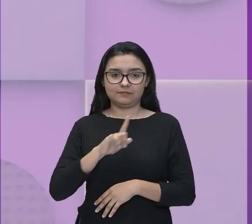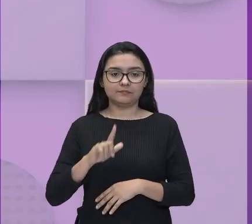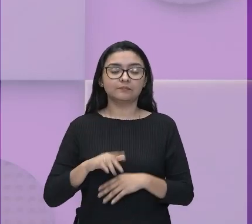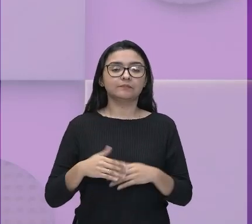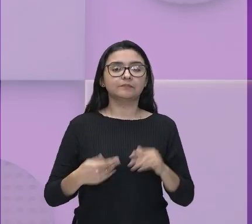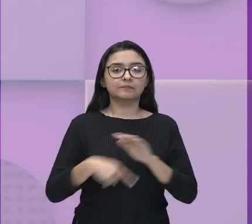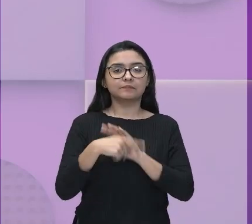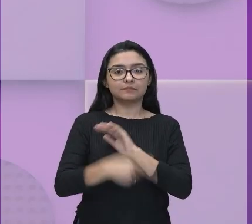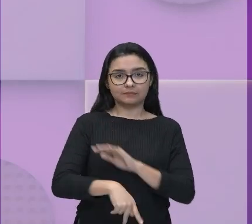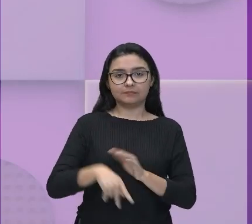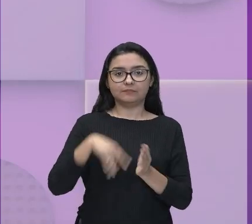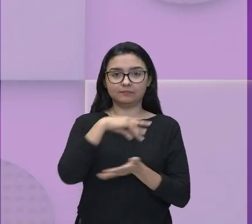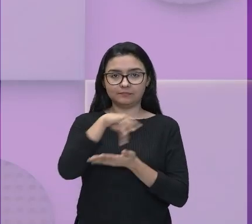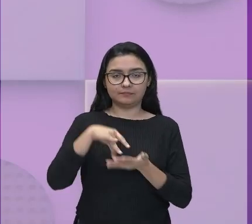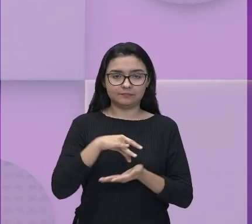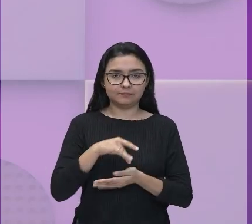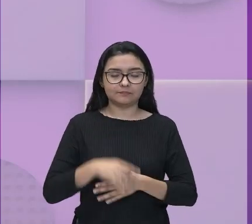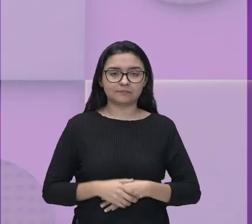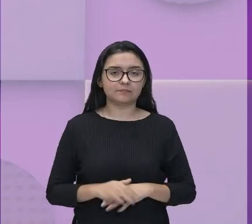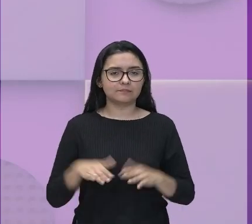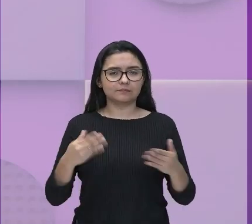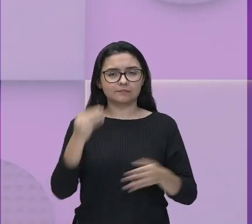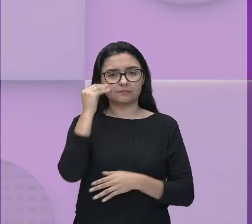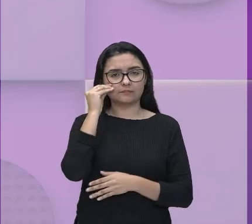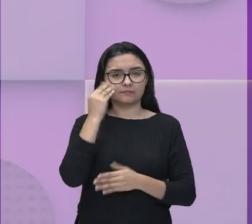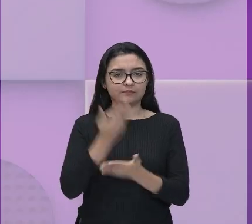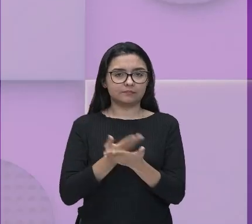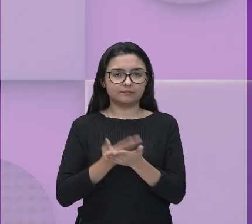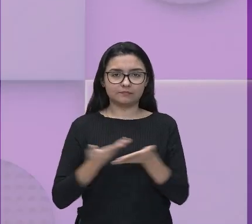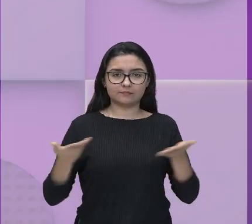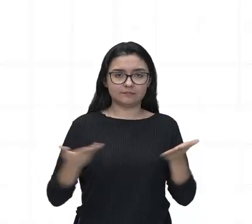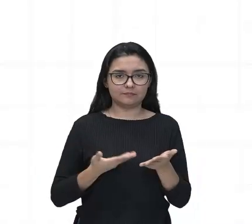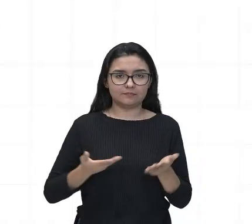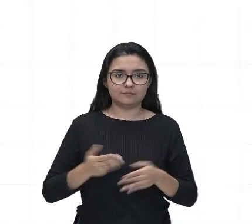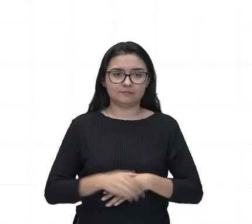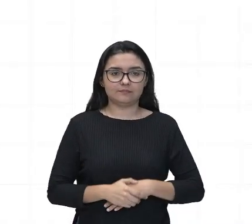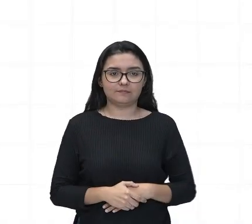do Centro de Mídias do Amazonas, e vamos ver o que temos para a aula de hoje.